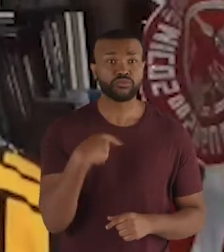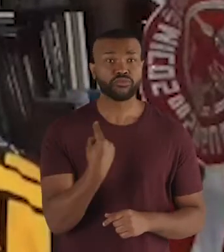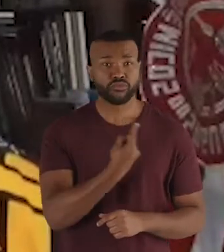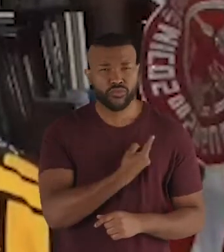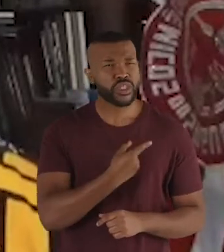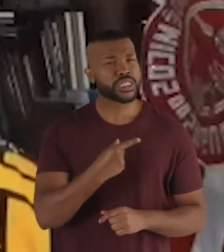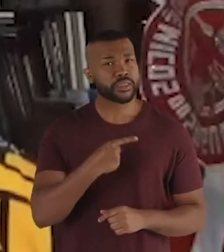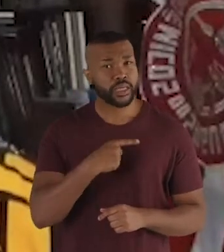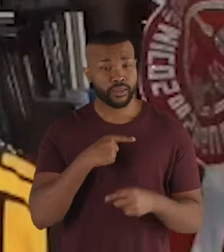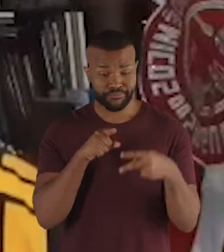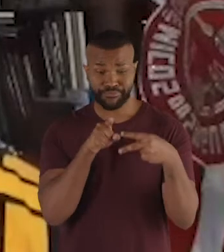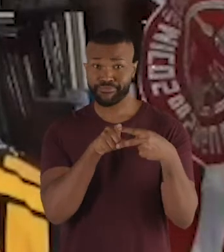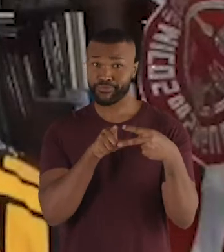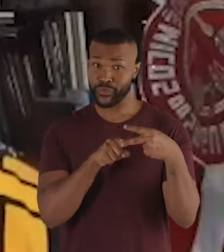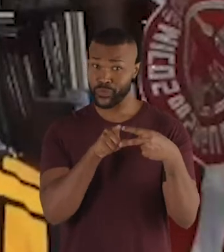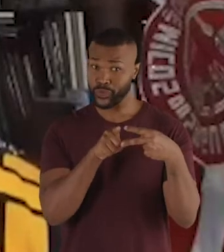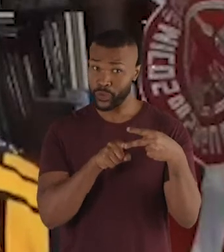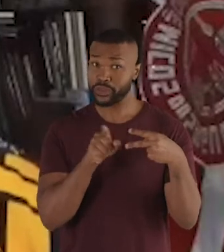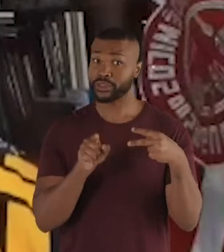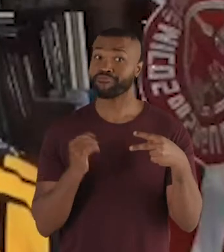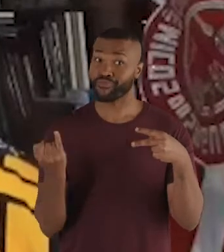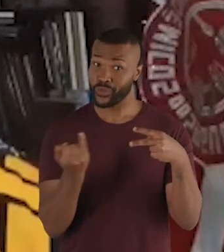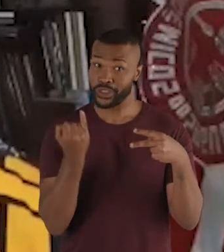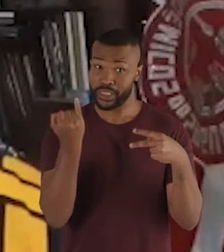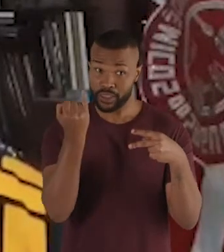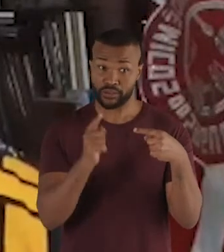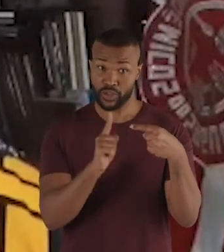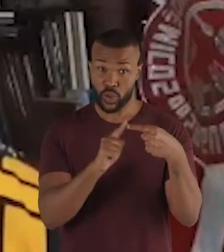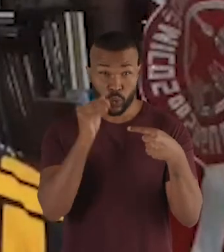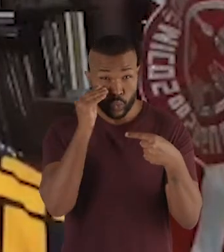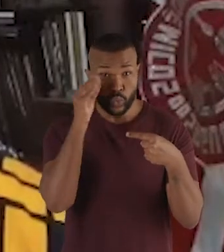nós vamos ter dois fatores essenciais: o